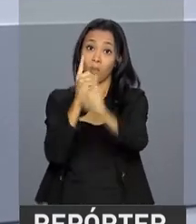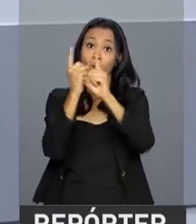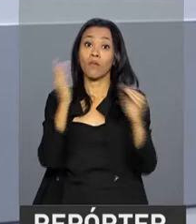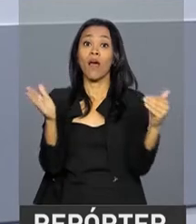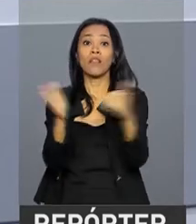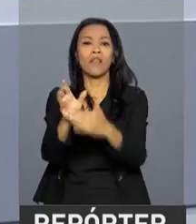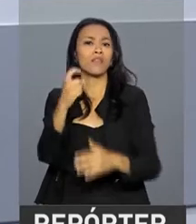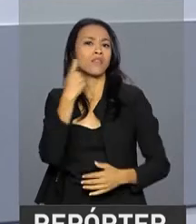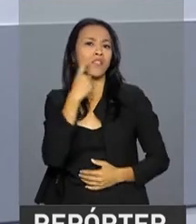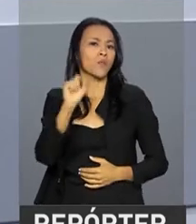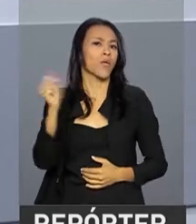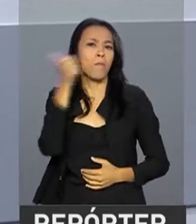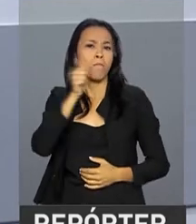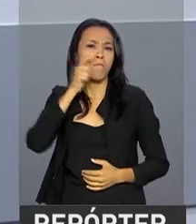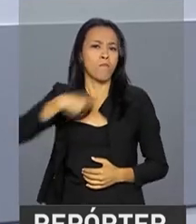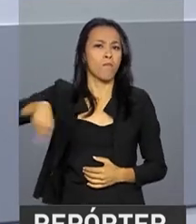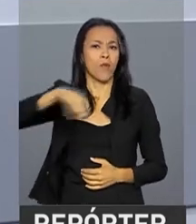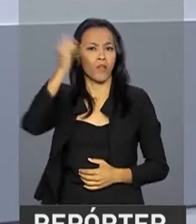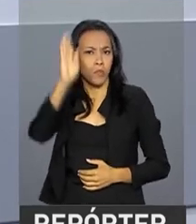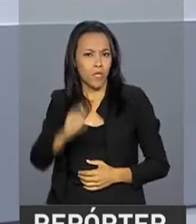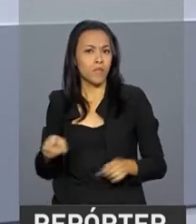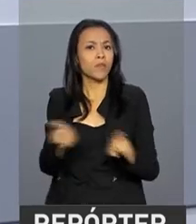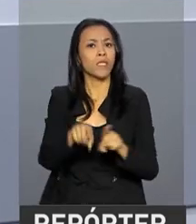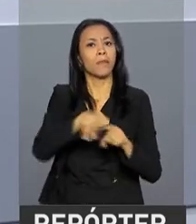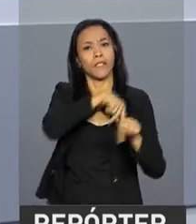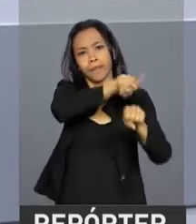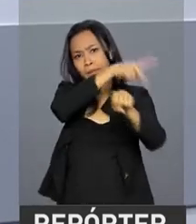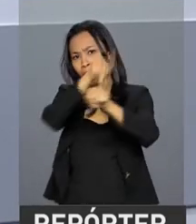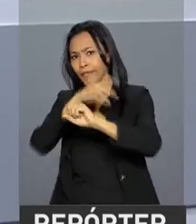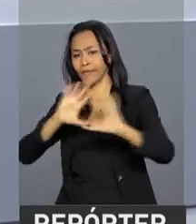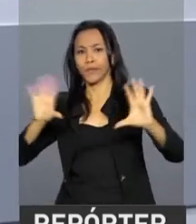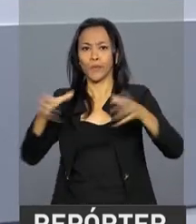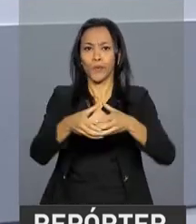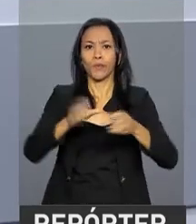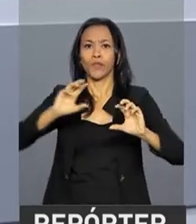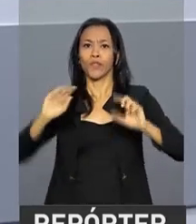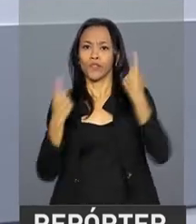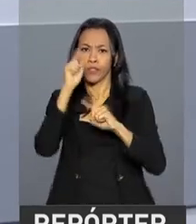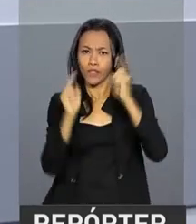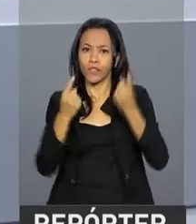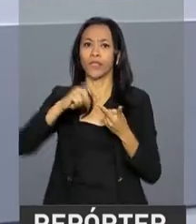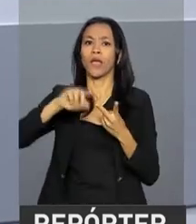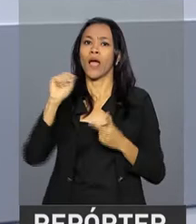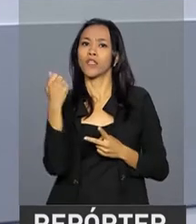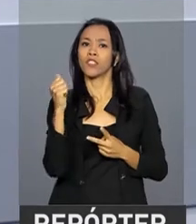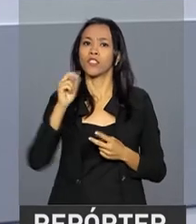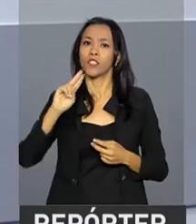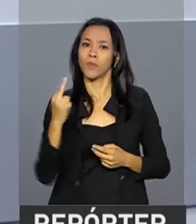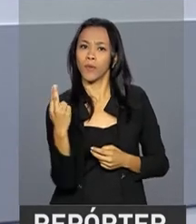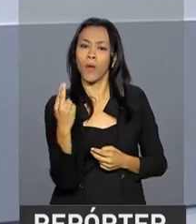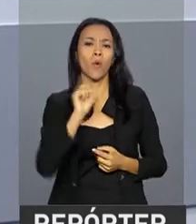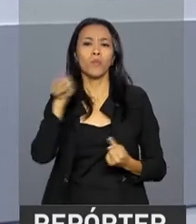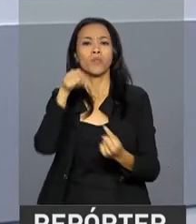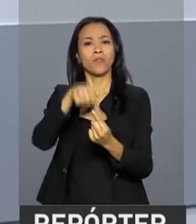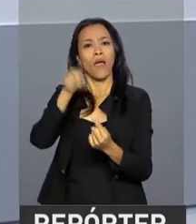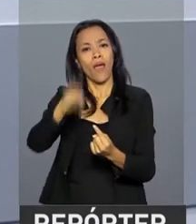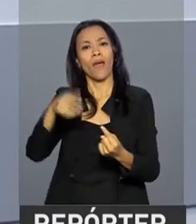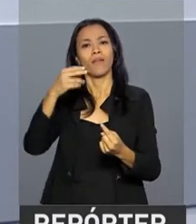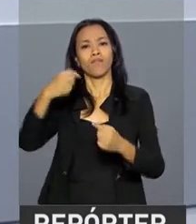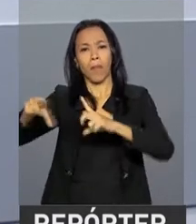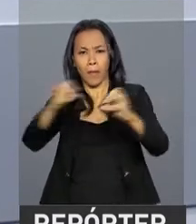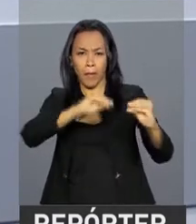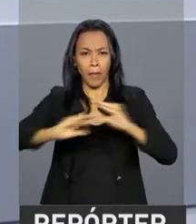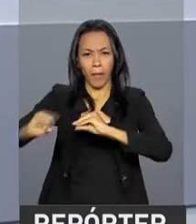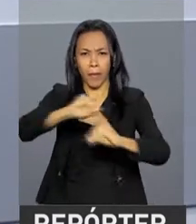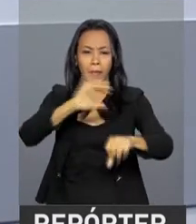sexta feira mulheres do brasil e de países do bloco como chile argentina e uruguai a idéia é discutir estratégias para que elas